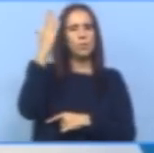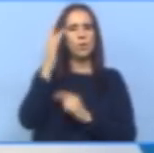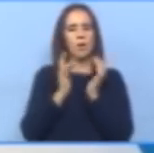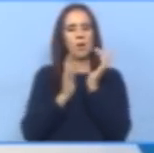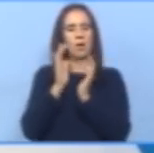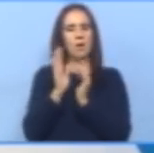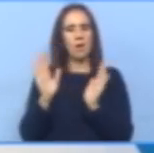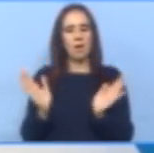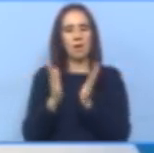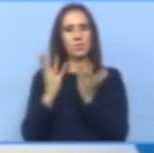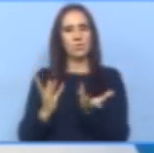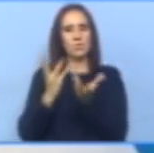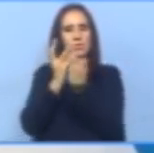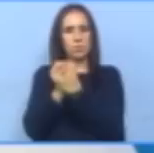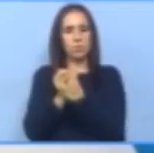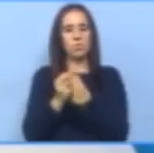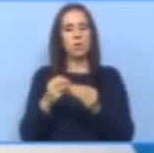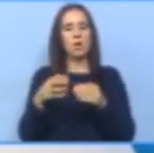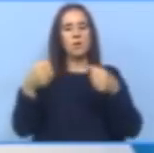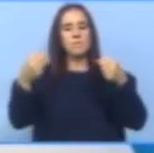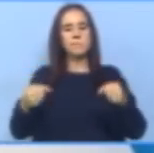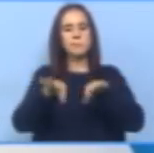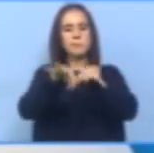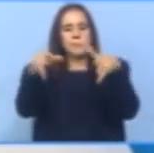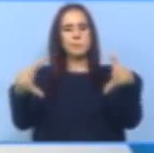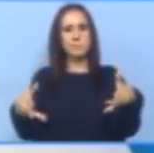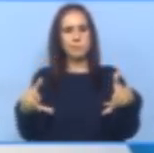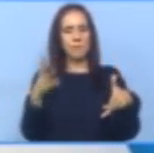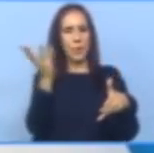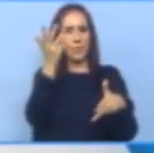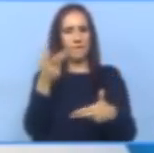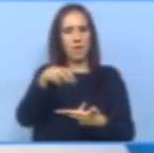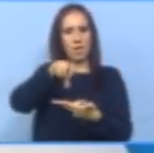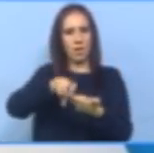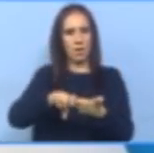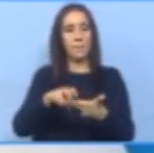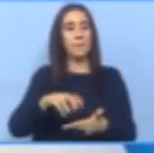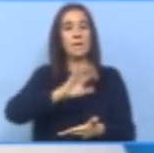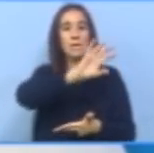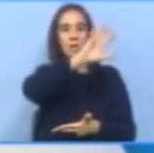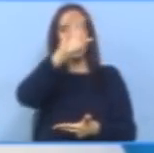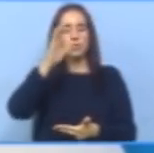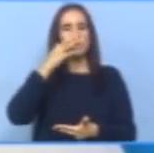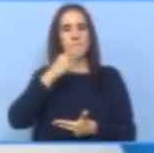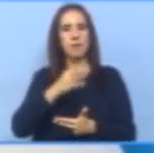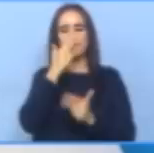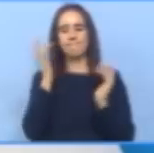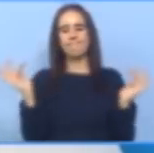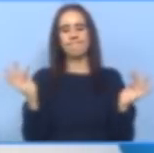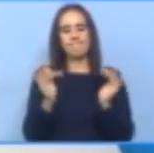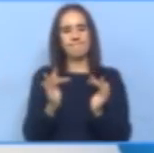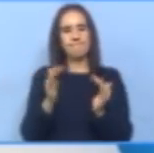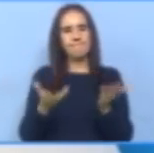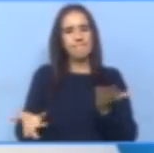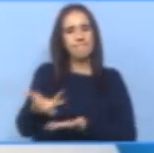anjos, sentar-se-á no seu trono glorioso. Todas as nações se reunirão na sua presença e ele